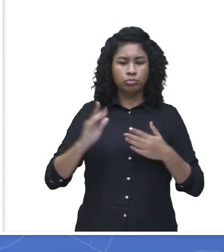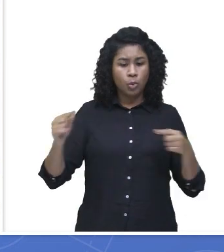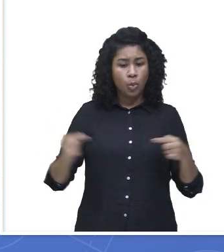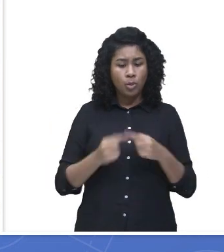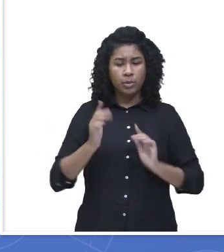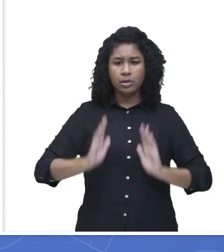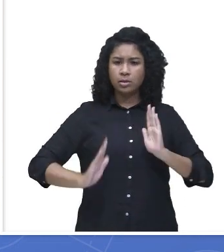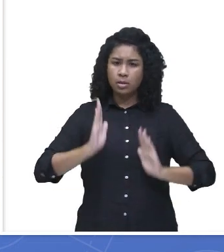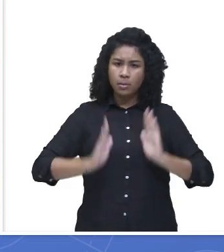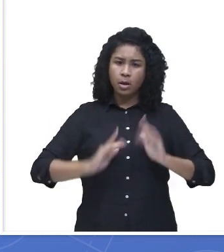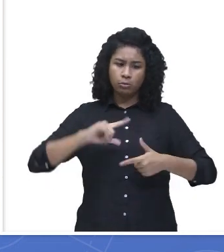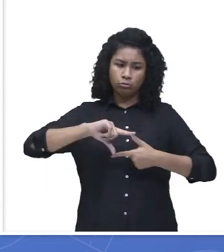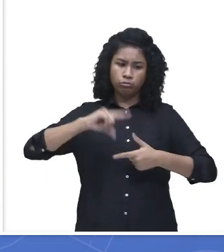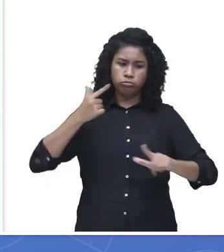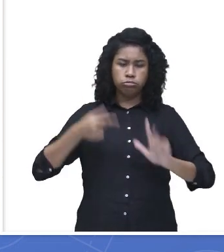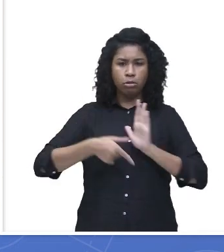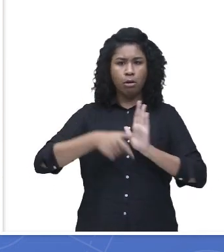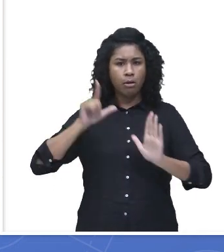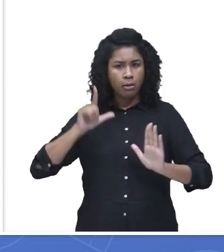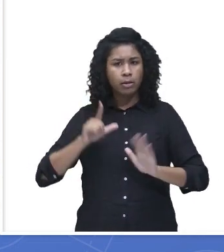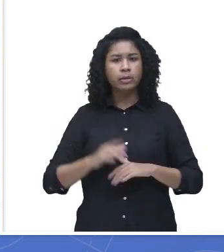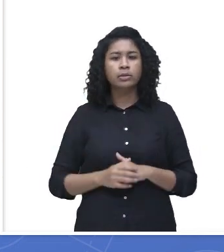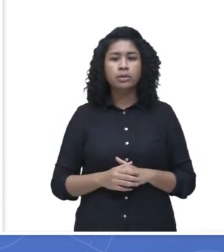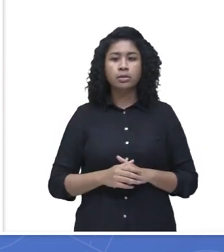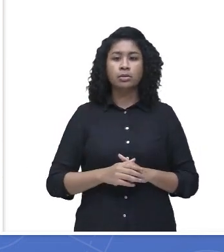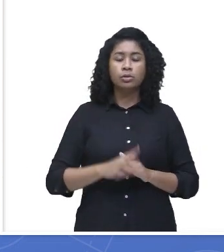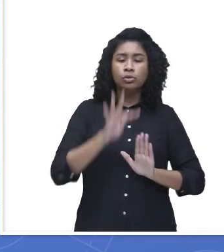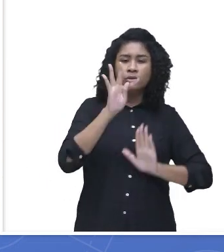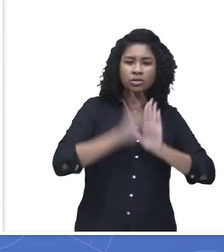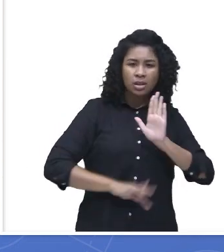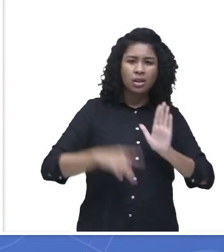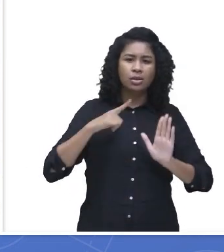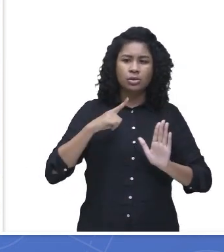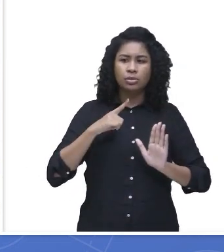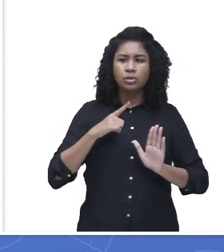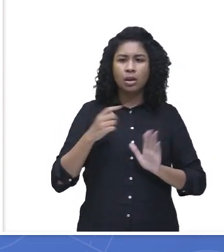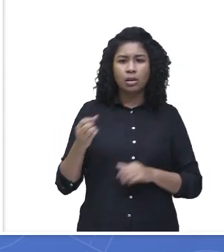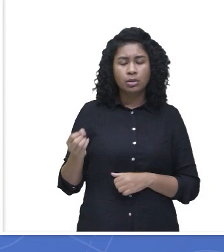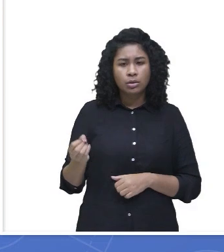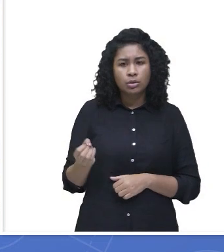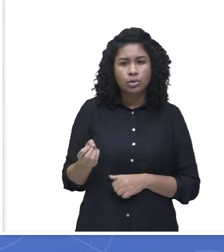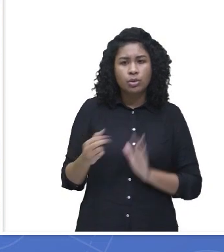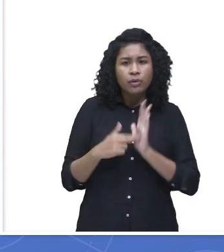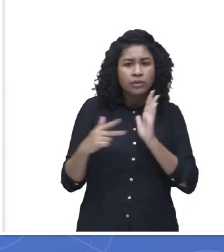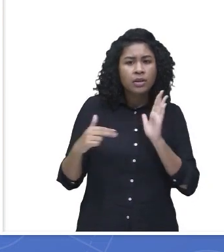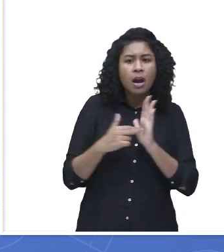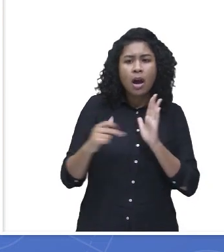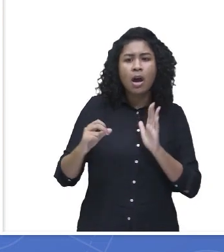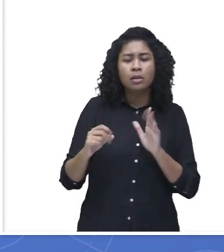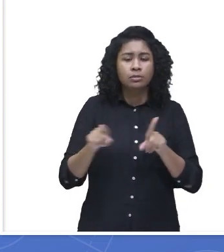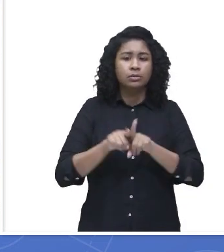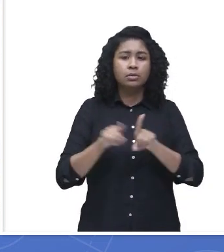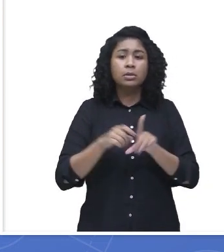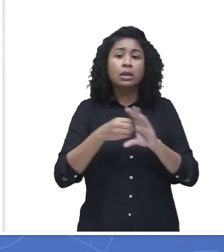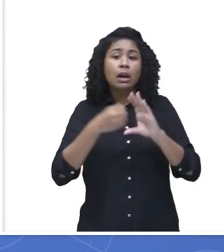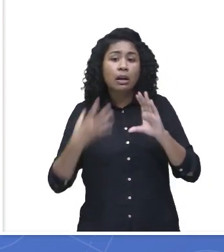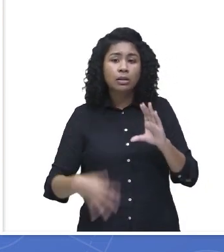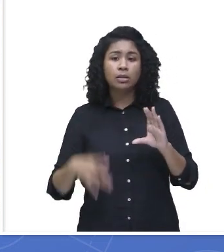Em que pontos do texto nós temos inovação? Em que outras temos um aspecto mais ligado à tradição, certo?